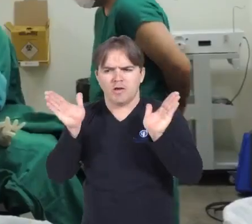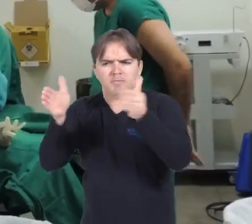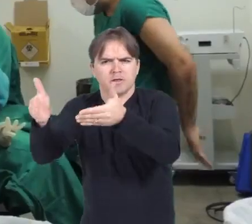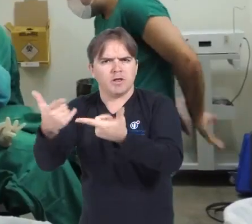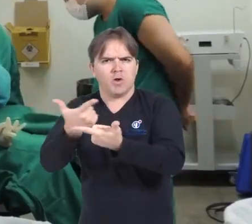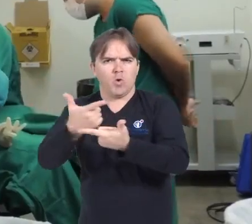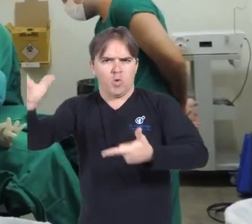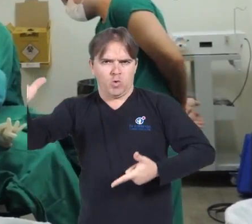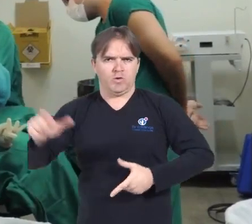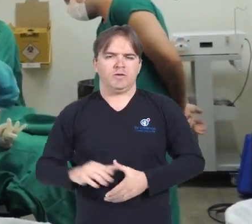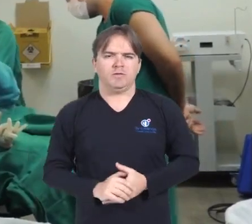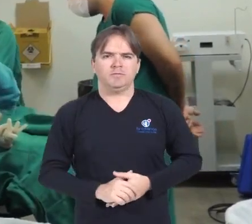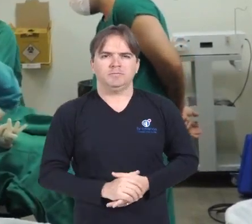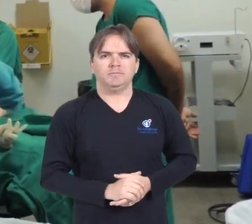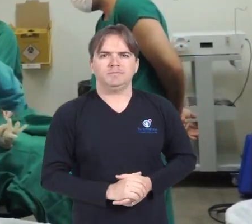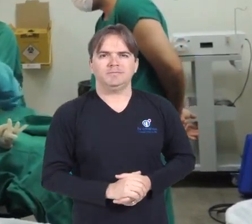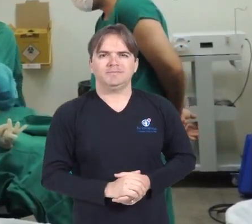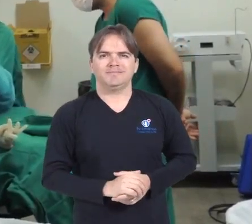especialidades.